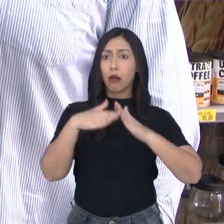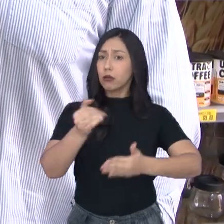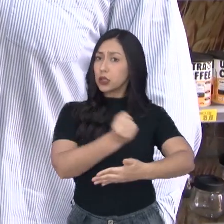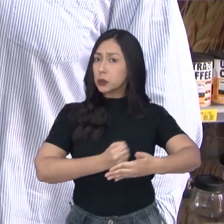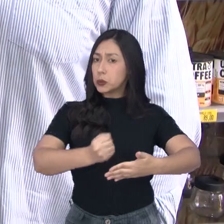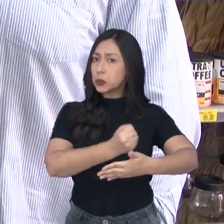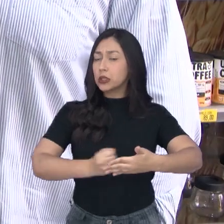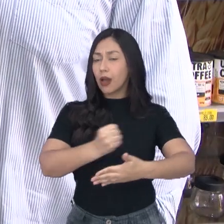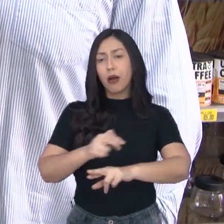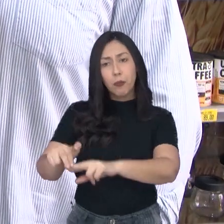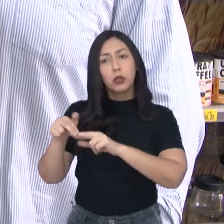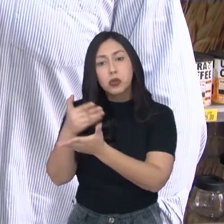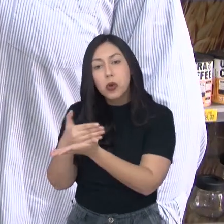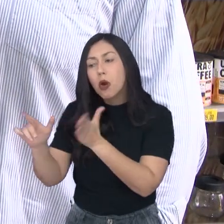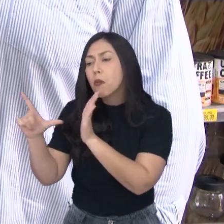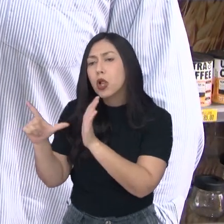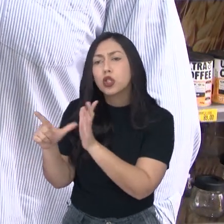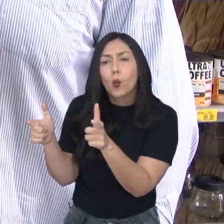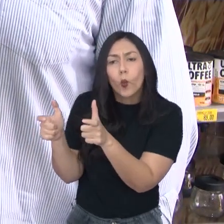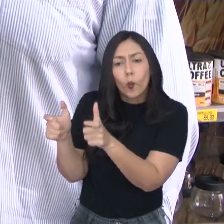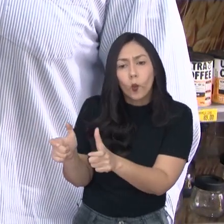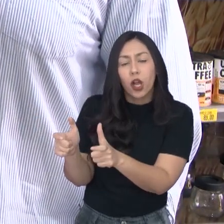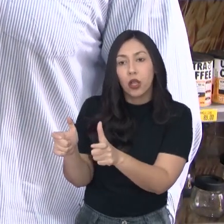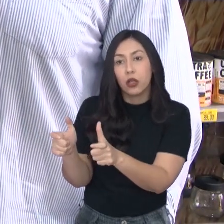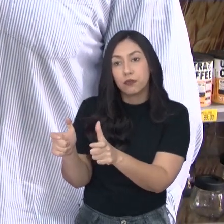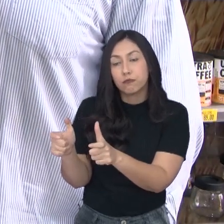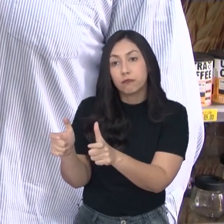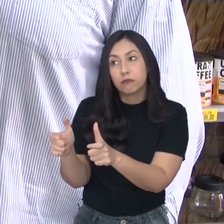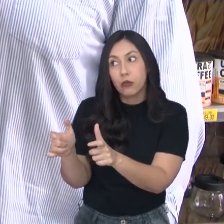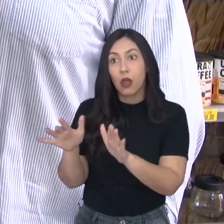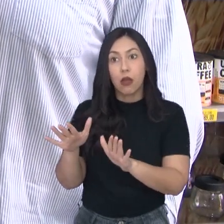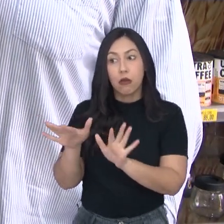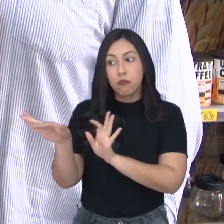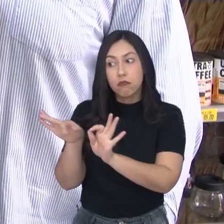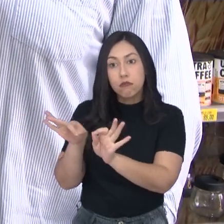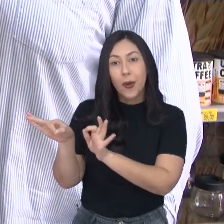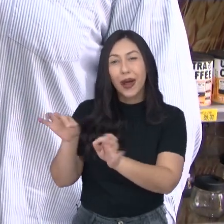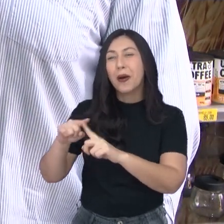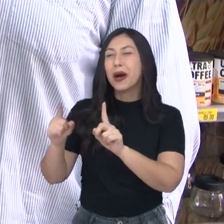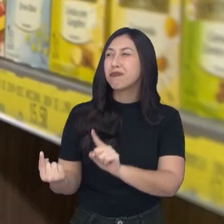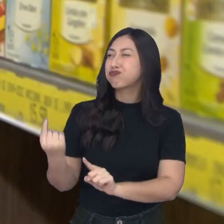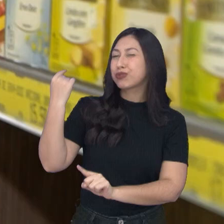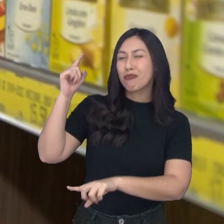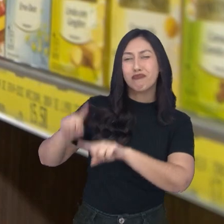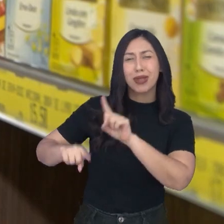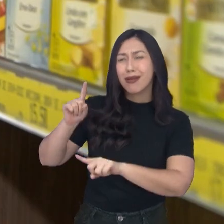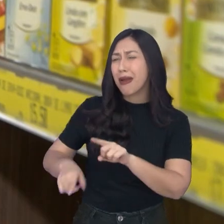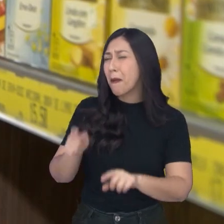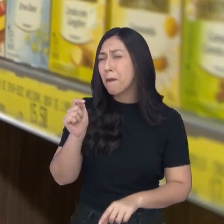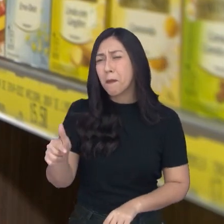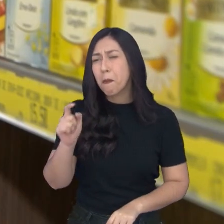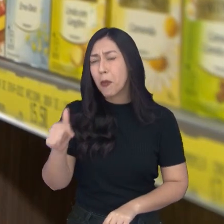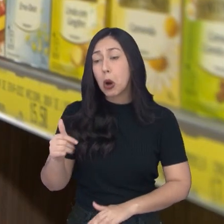casa. Então foi quando a gente começou uma loja pequena junto com um restaurante e começamos a desenvolver, mas nessa época tinha poucos produtos e o mercado foi